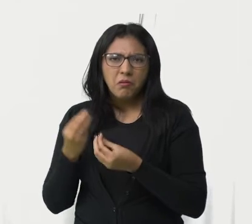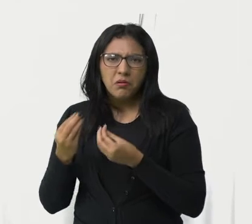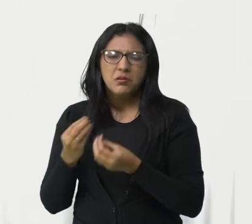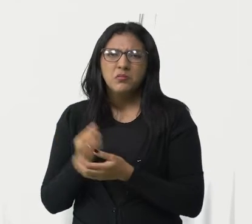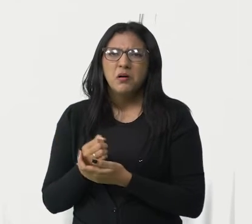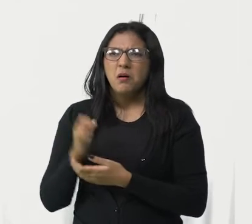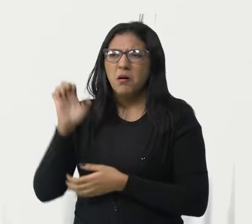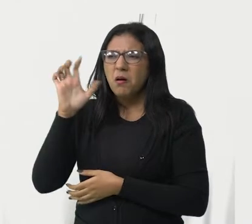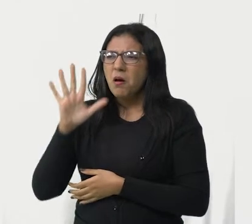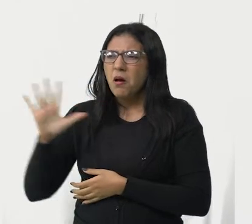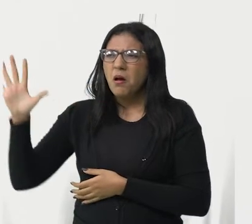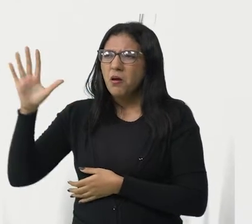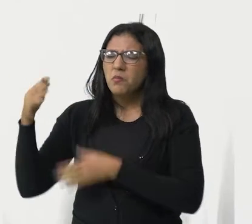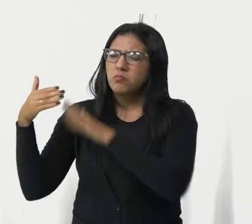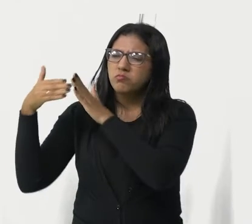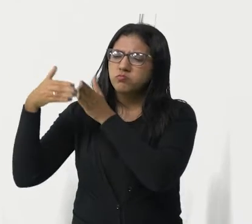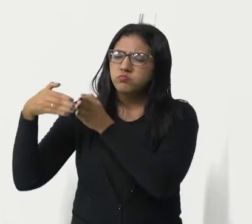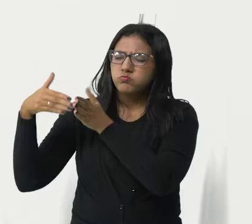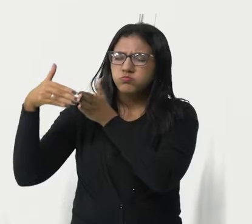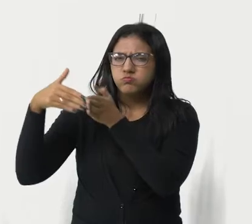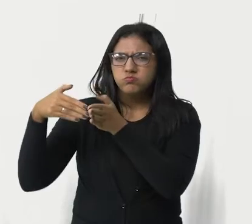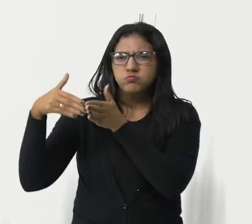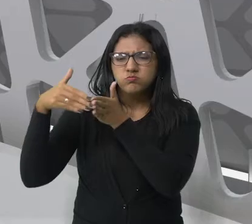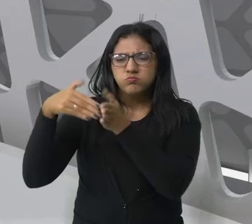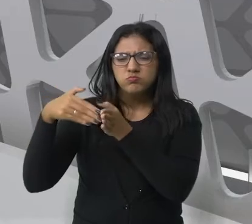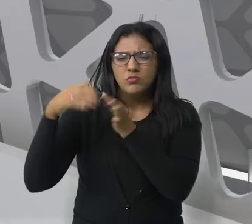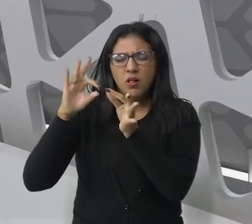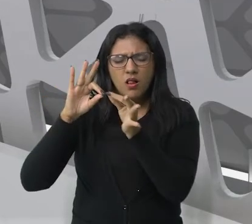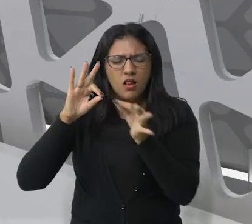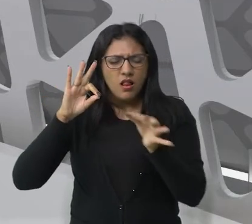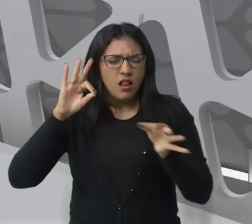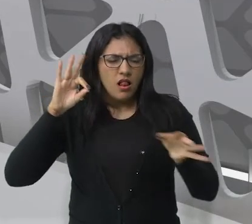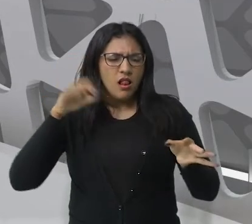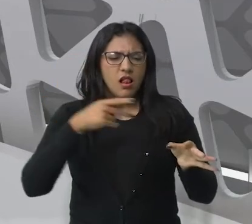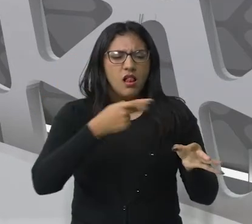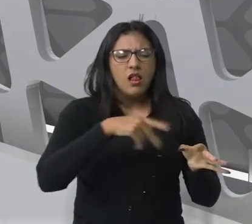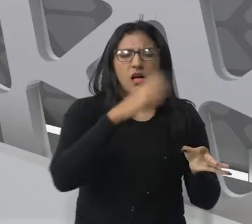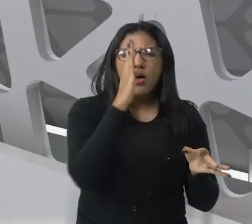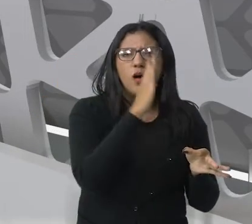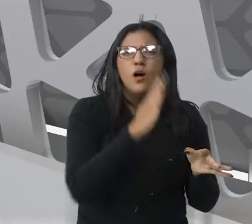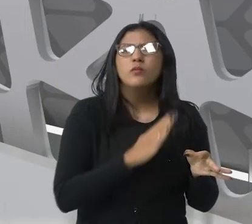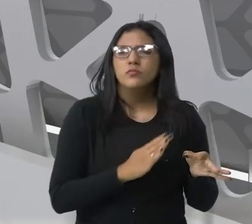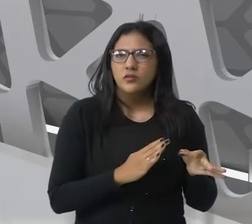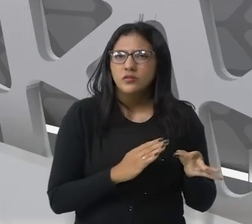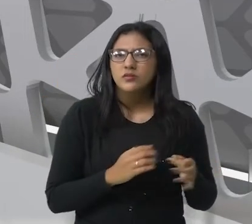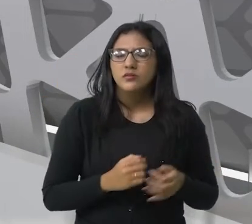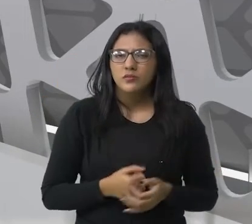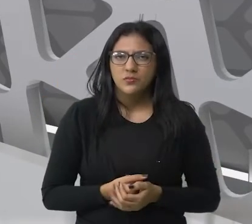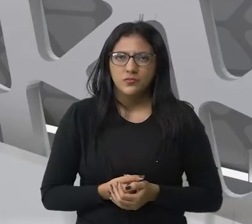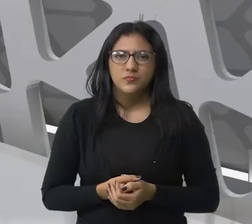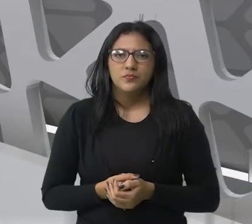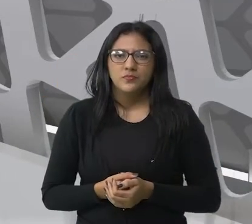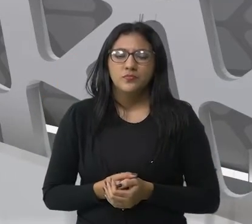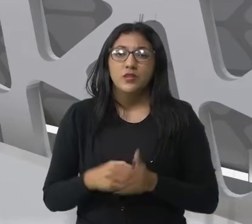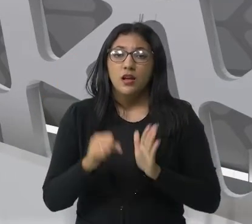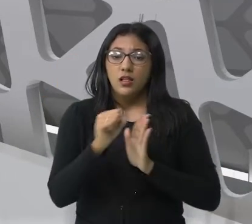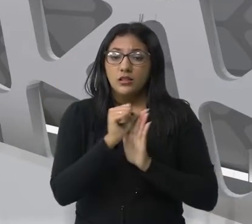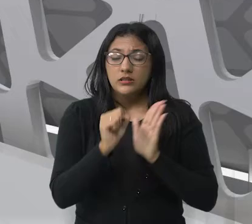Oceano Atlântico até a chegada deles pelo litoral. Então, já no século